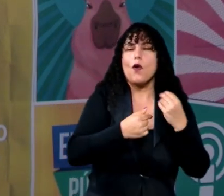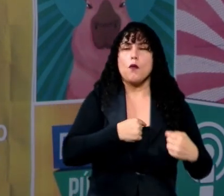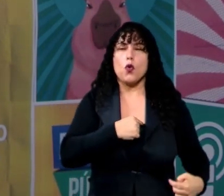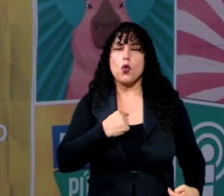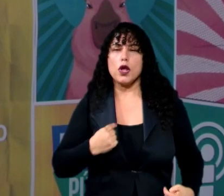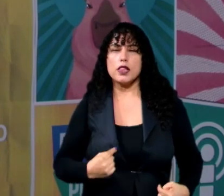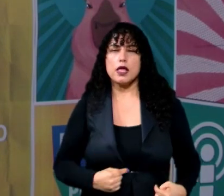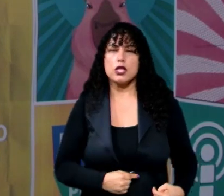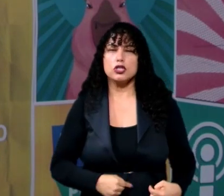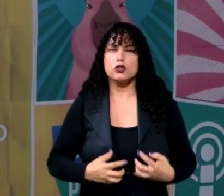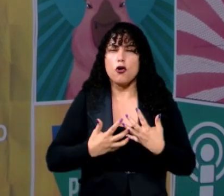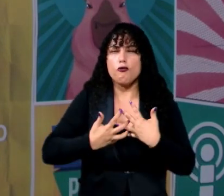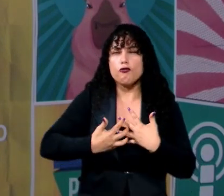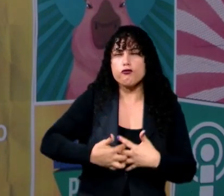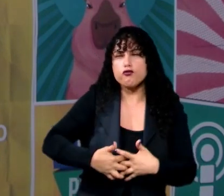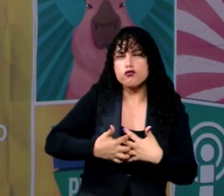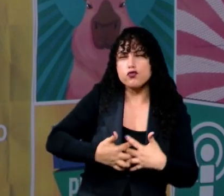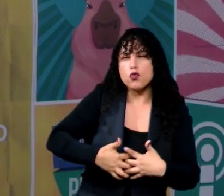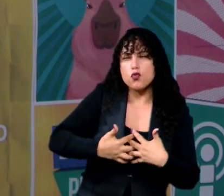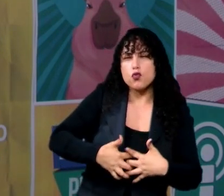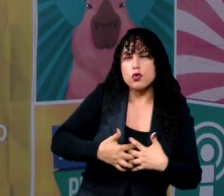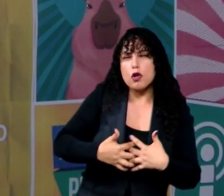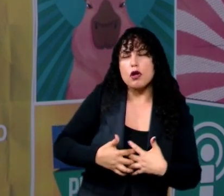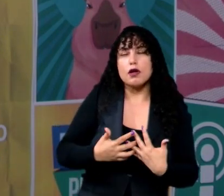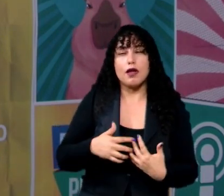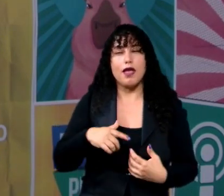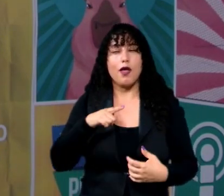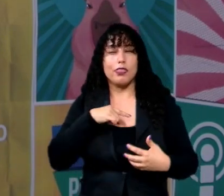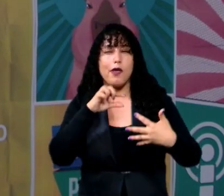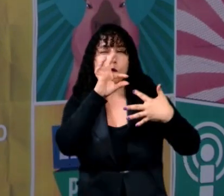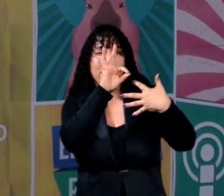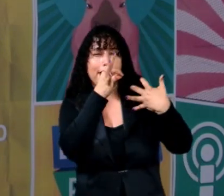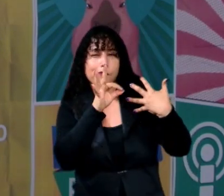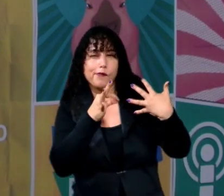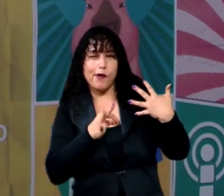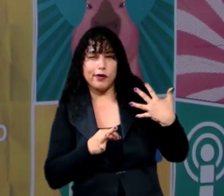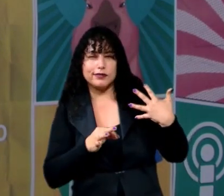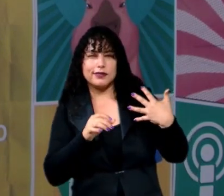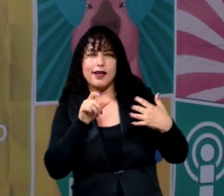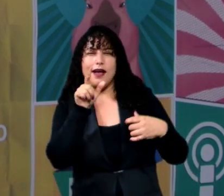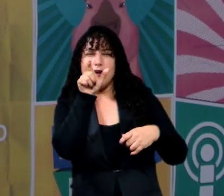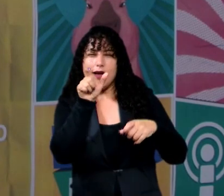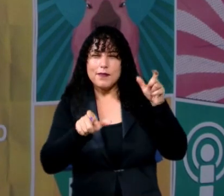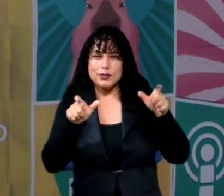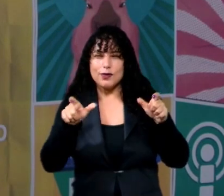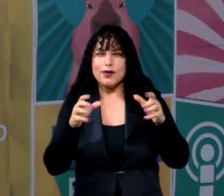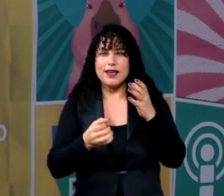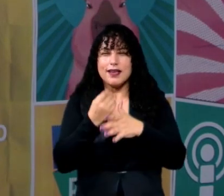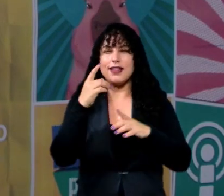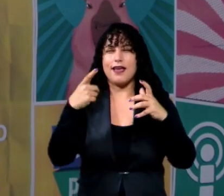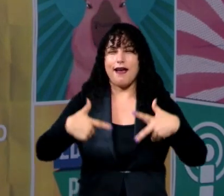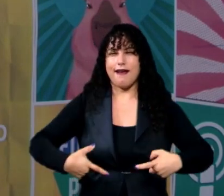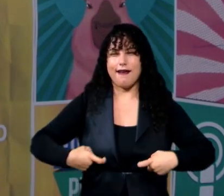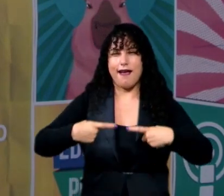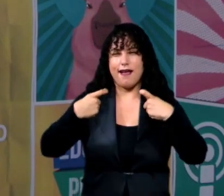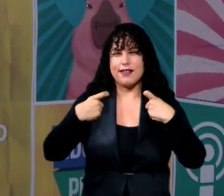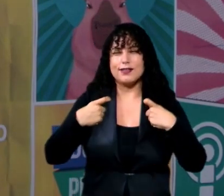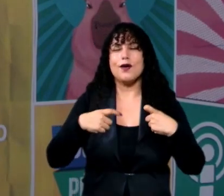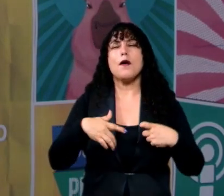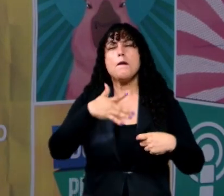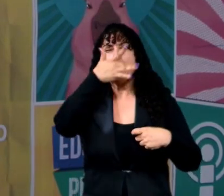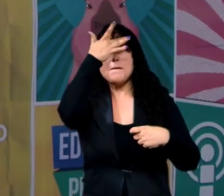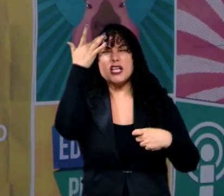está funcionando. Eu tenho uma hipótese de que as pessoas que fazem guerra, elas são pessoas